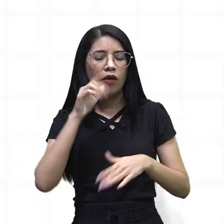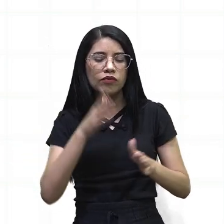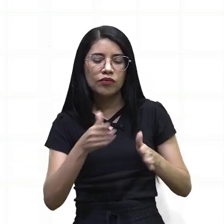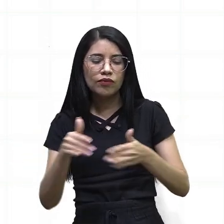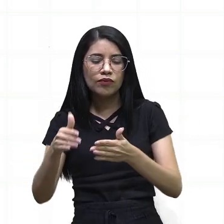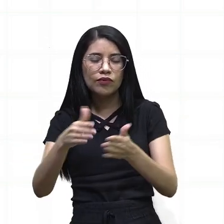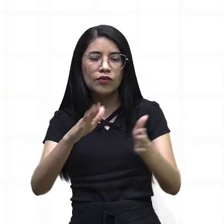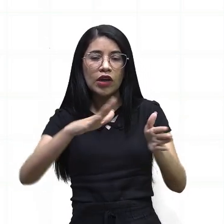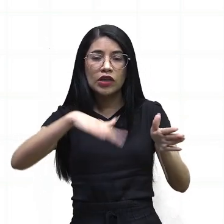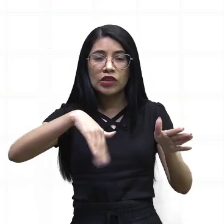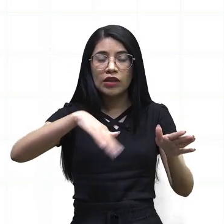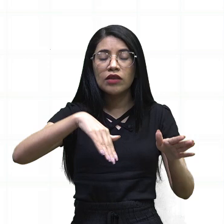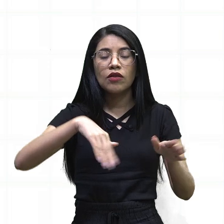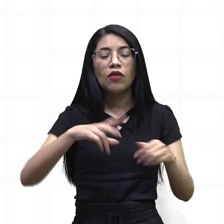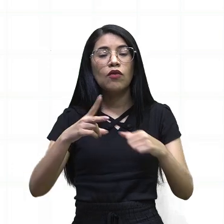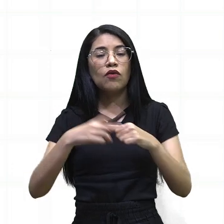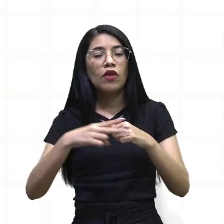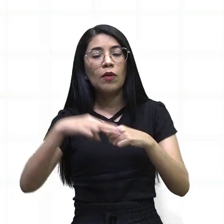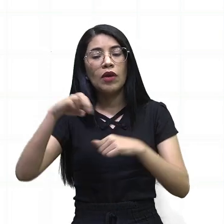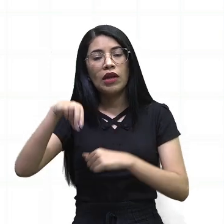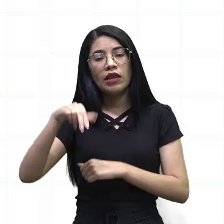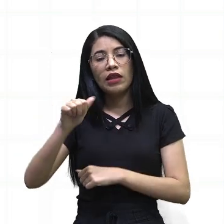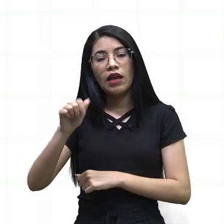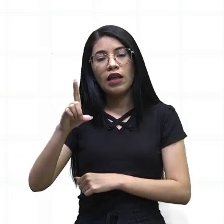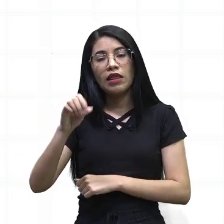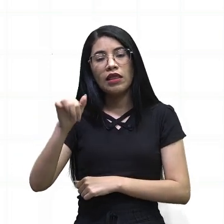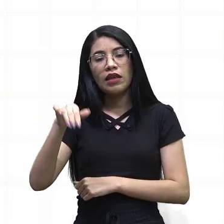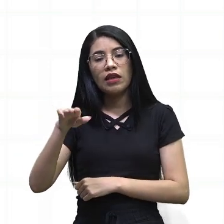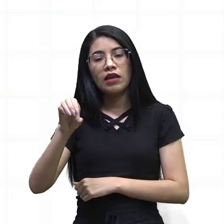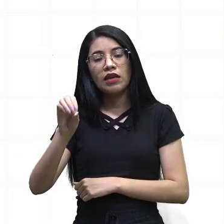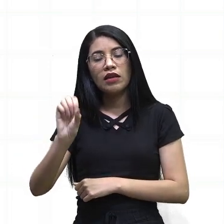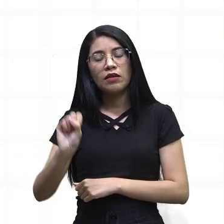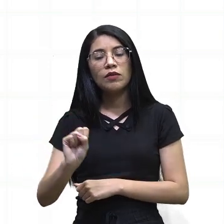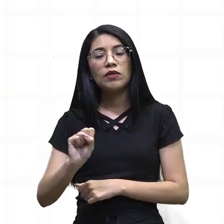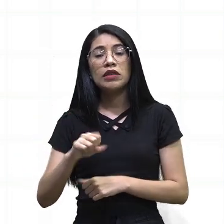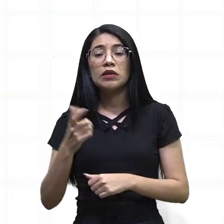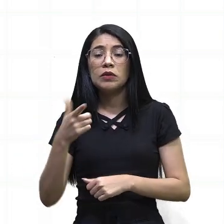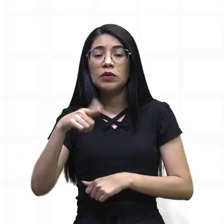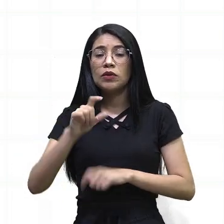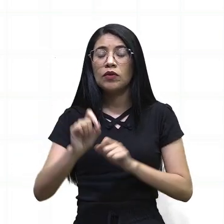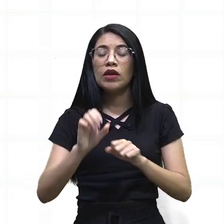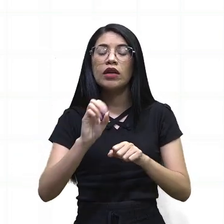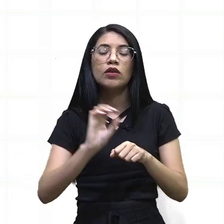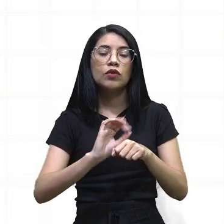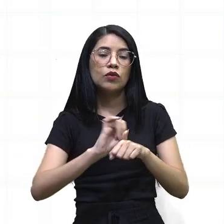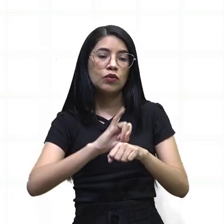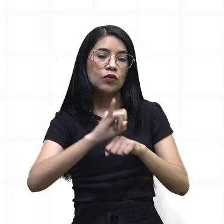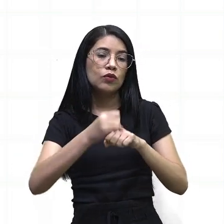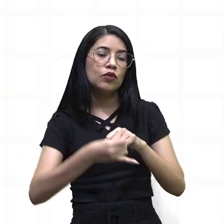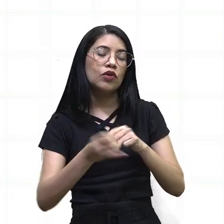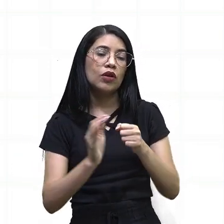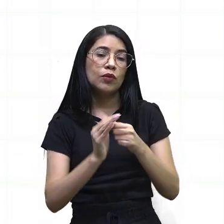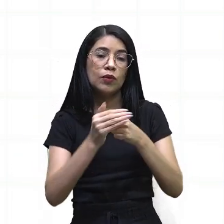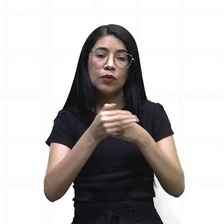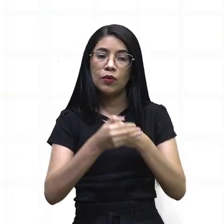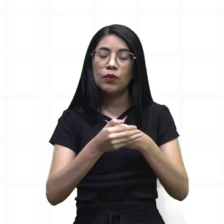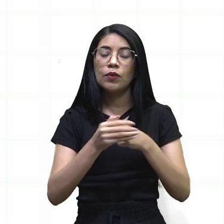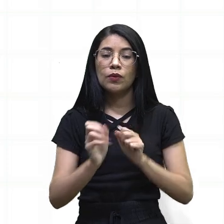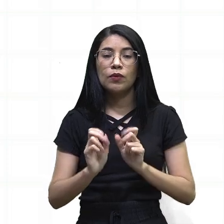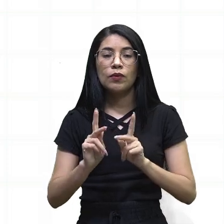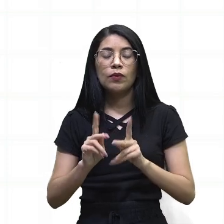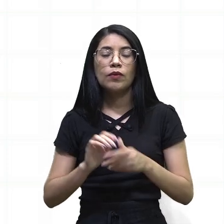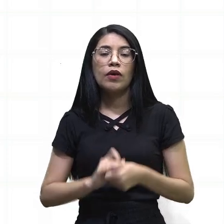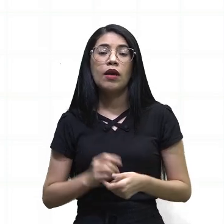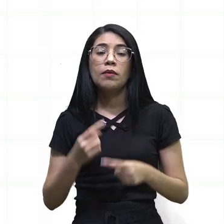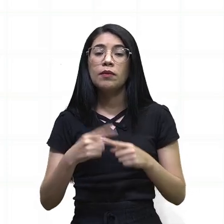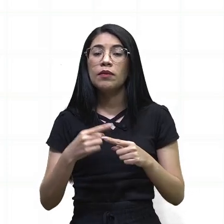nosso verbo, certo? Nadamos, olha o nós aqui. Então, novamente, sujeito que? Oculto, porque